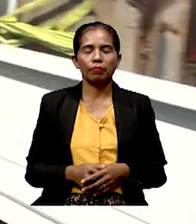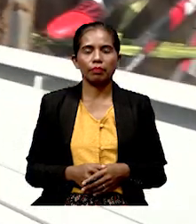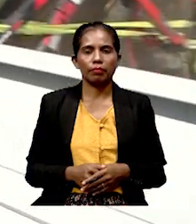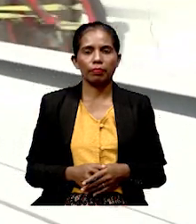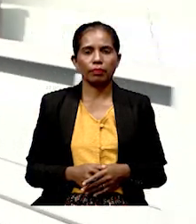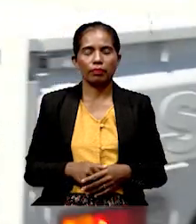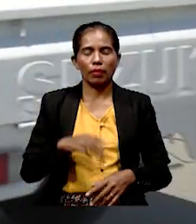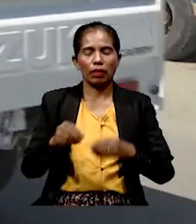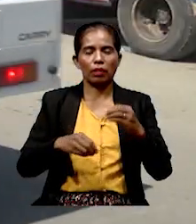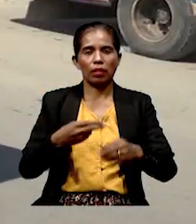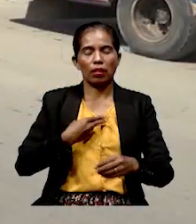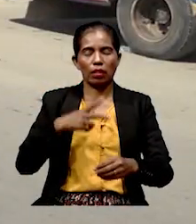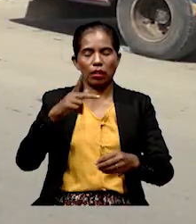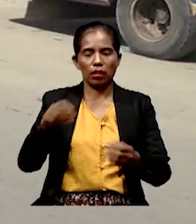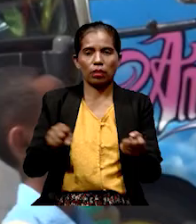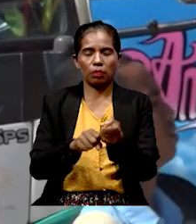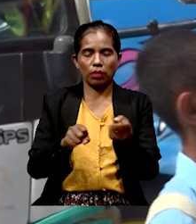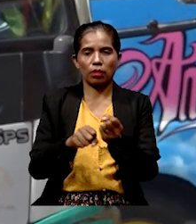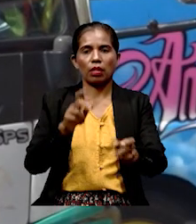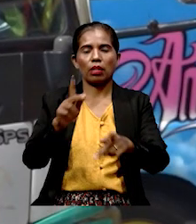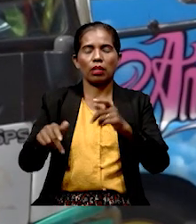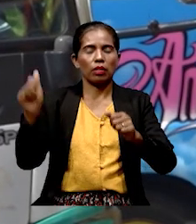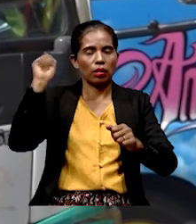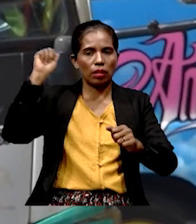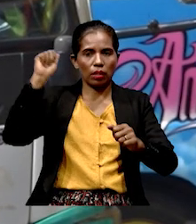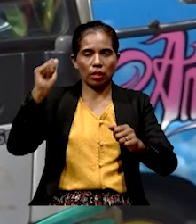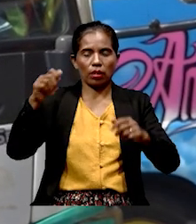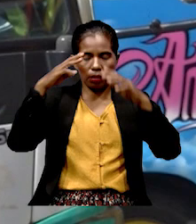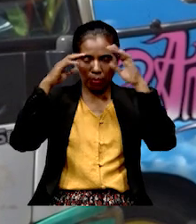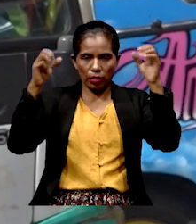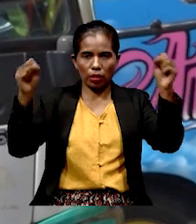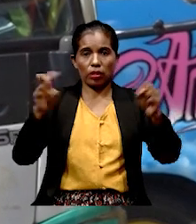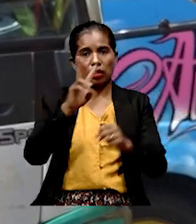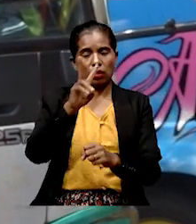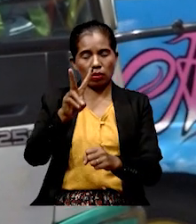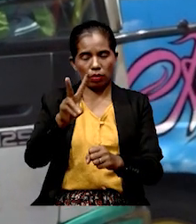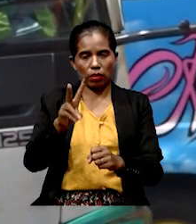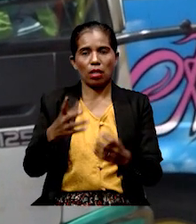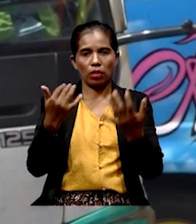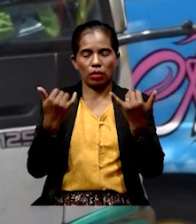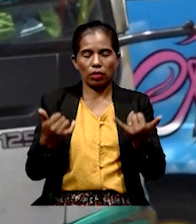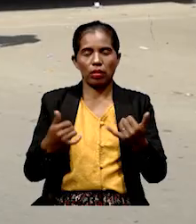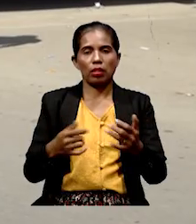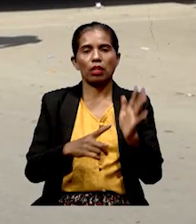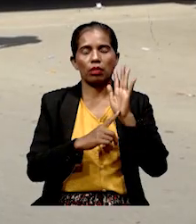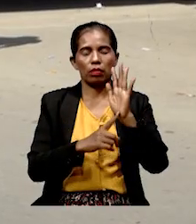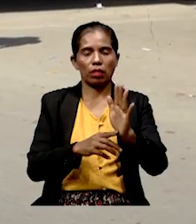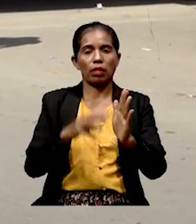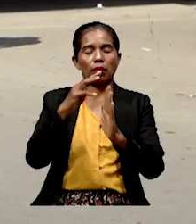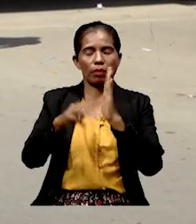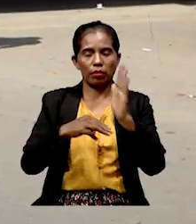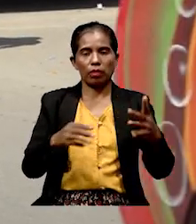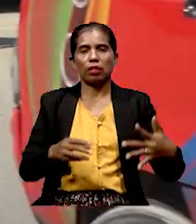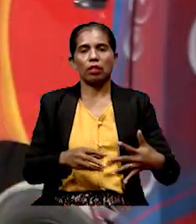Relasi hua atitude apoiante no simpatizante sira husi kandidatu presiden Republika na rua na bi oras ne viral iha media sosial